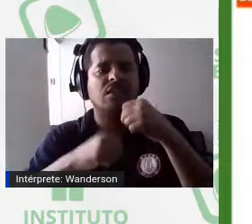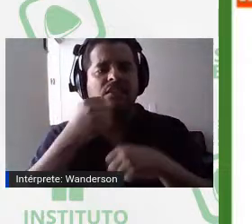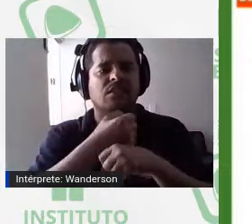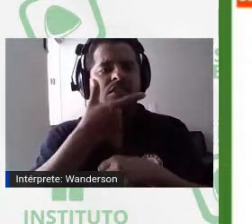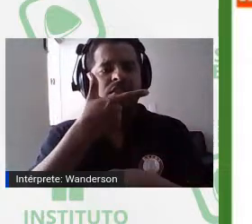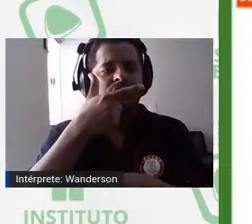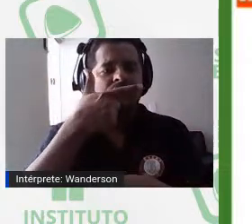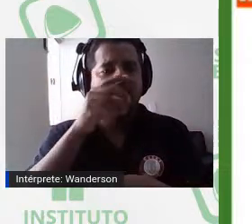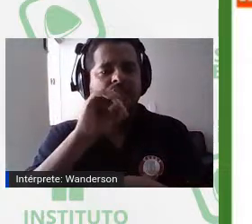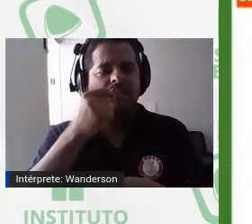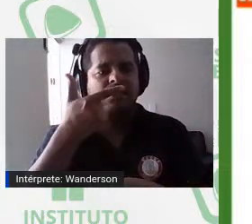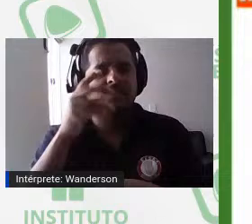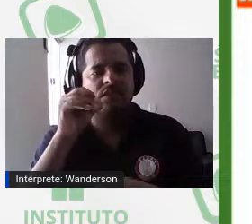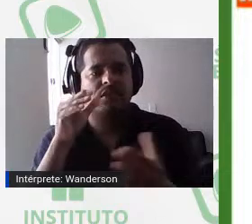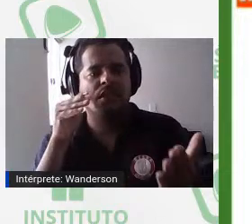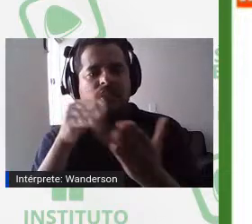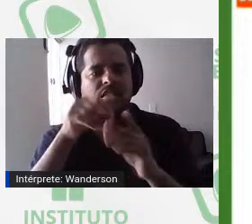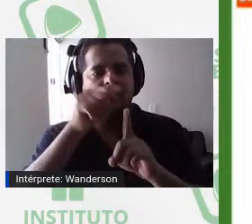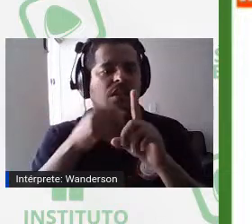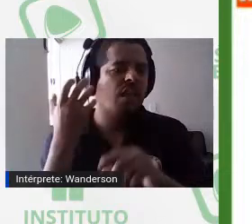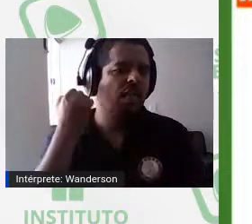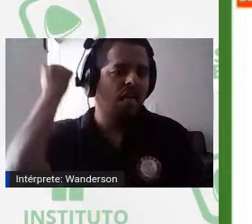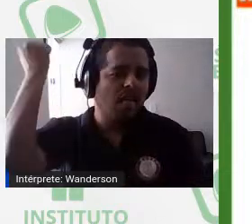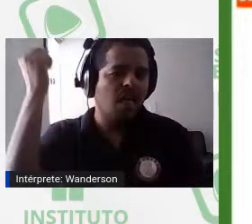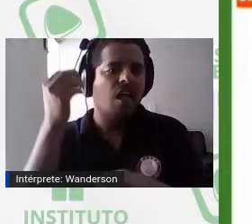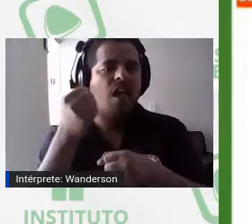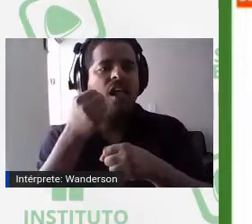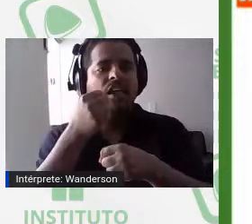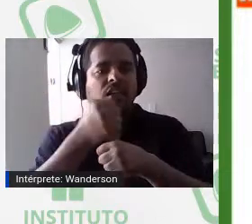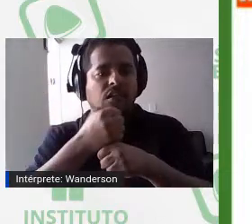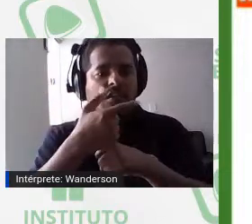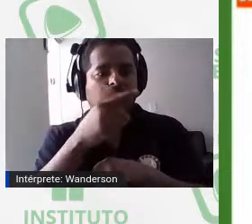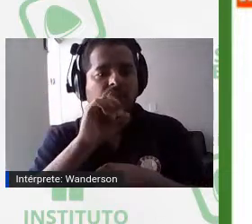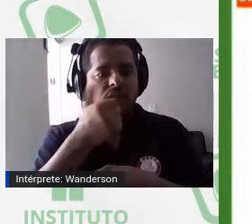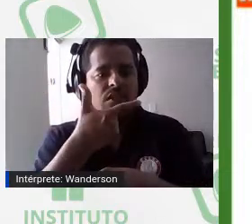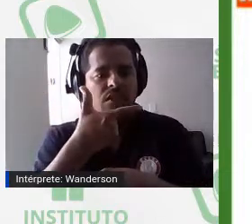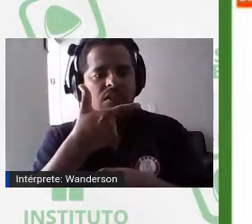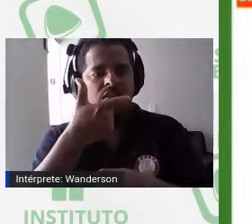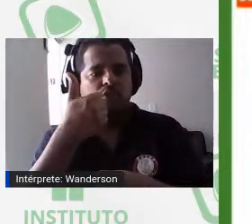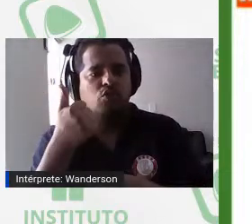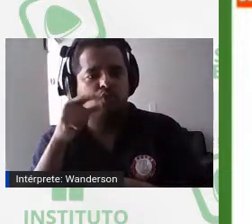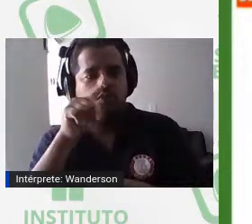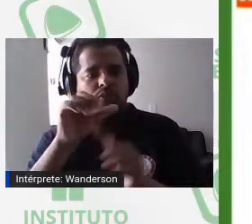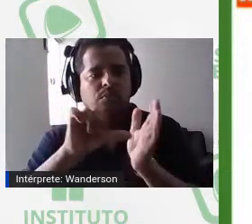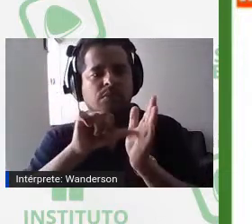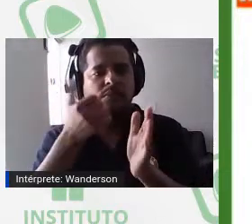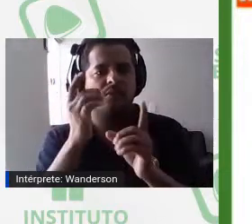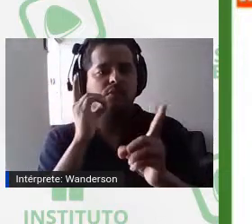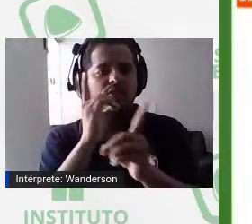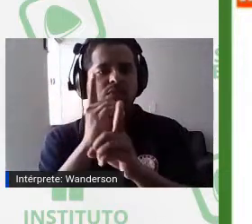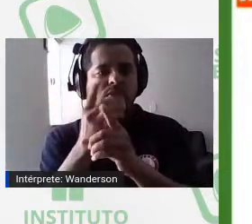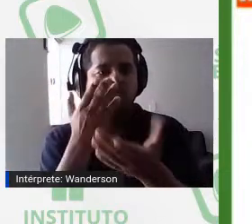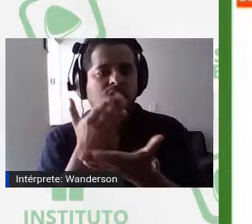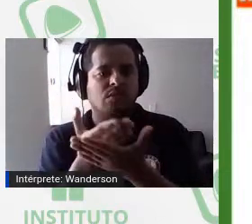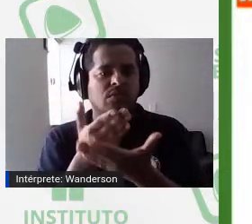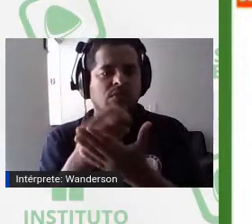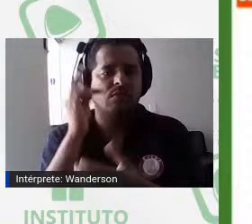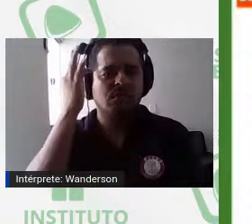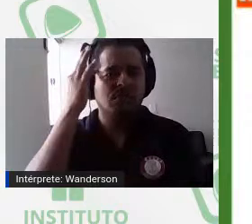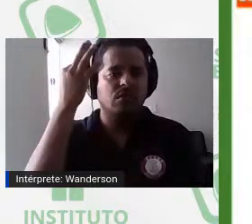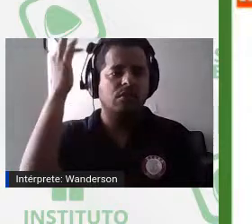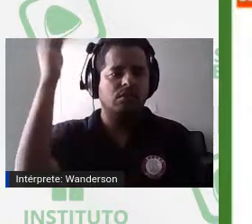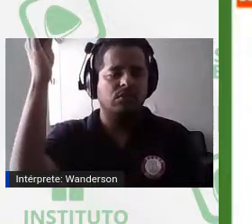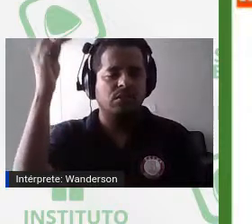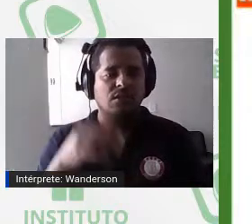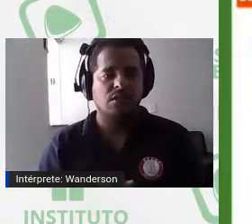vivências elas foram marcadas nos primeiros encontros para os estudos das teorias, como